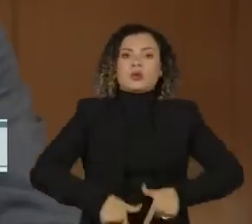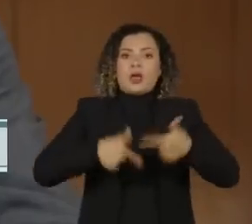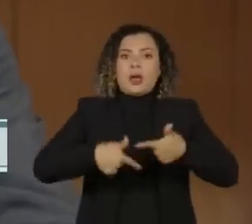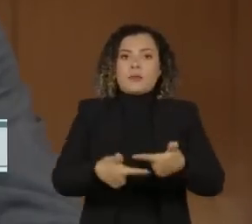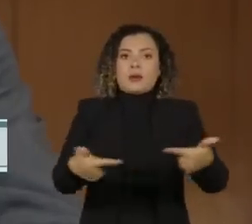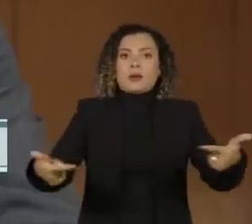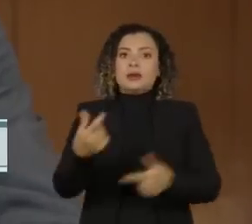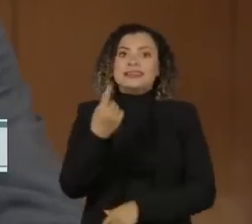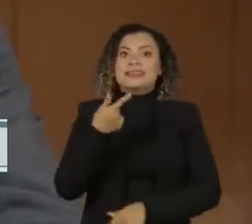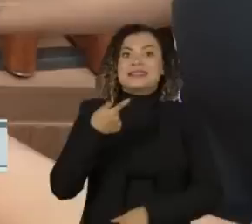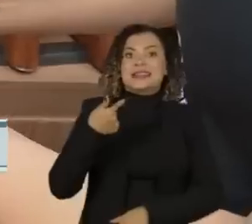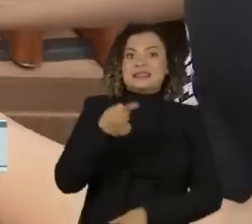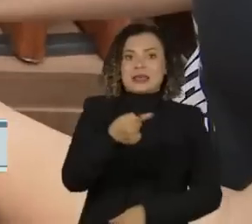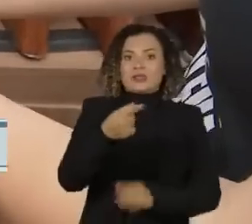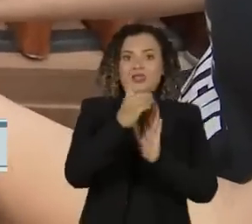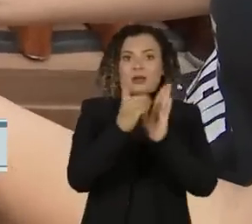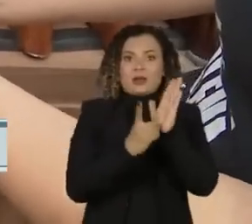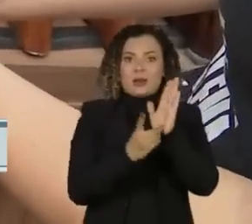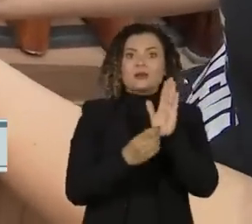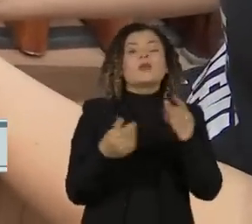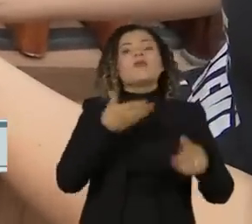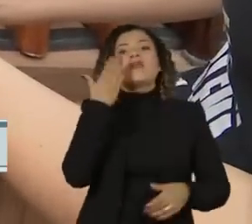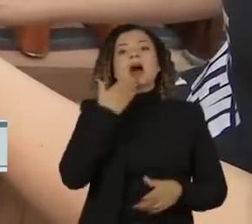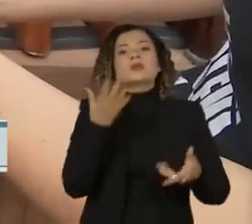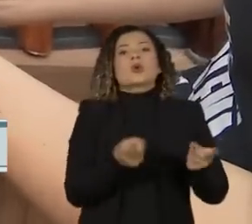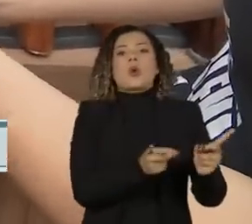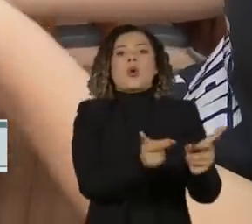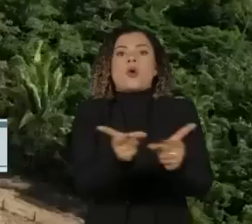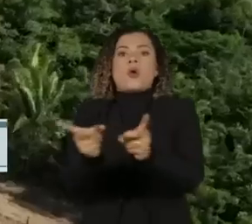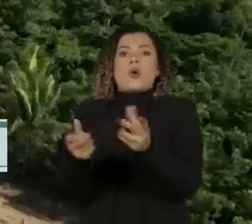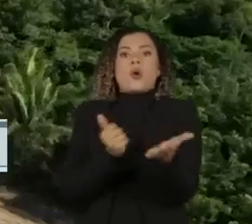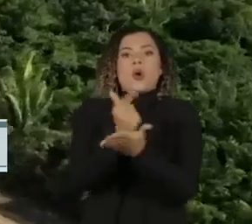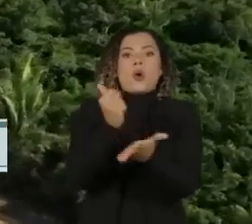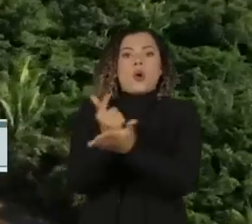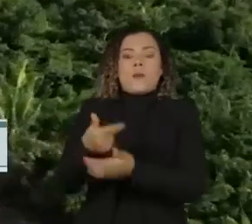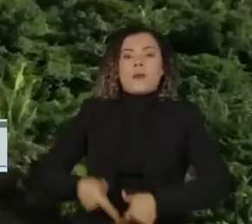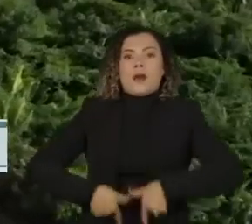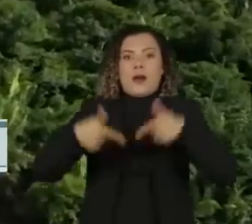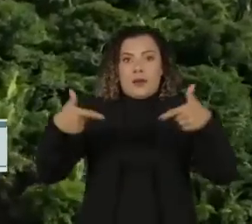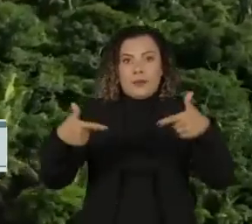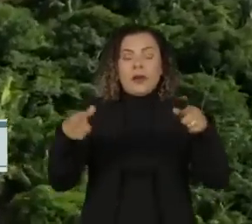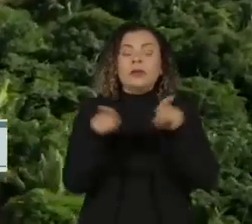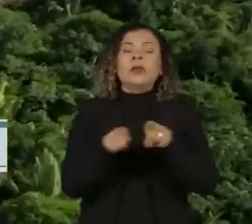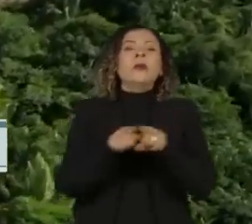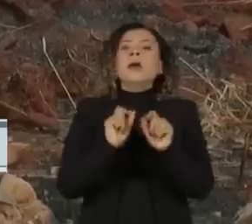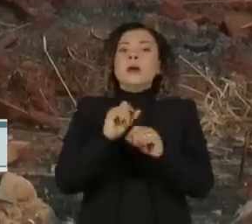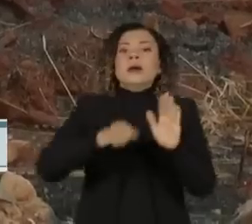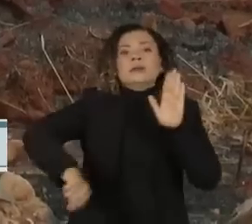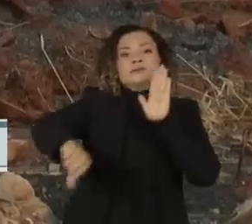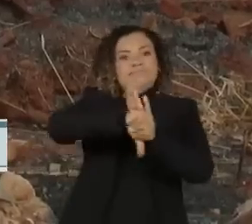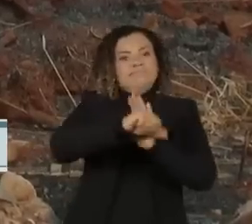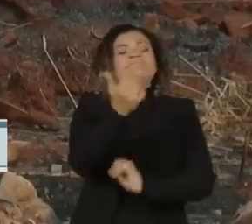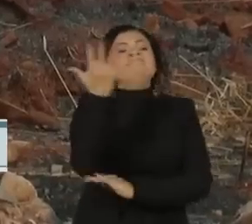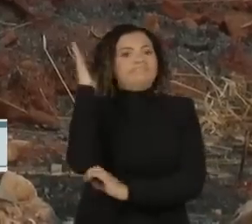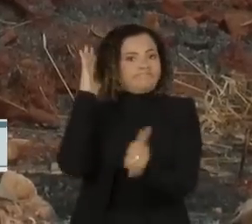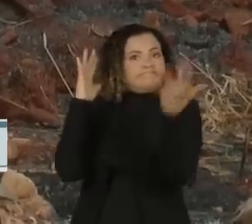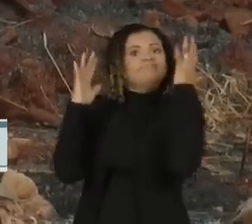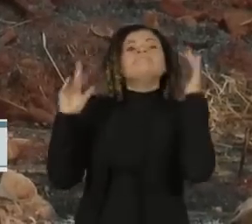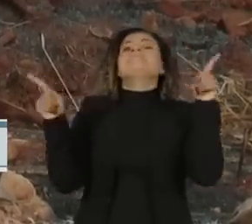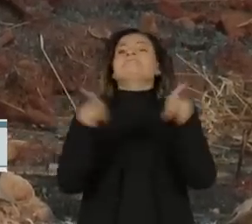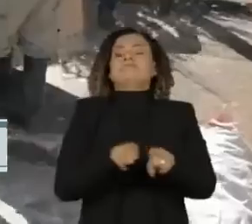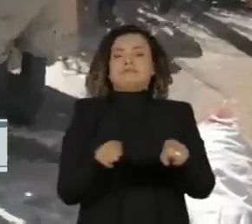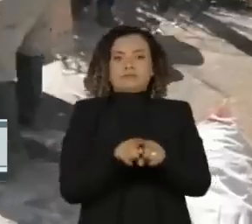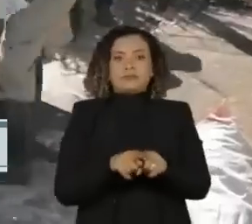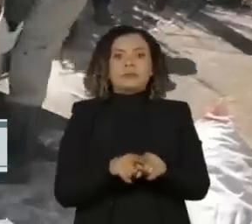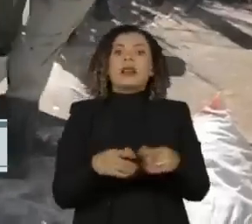17 decretos que facilitaram a compra e a posse de armas o combate à crimes ambientais também perdeu força